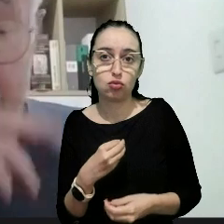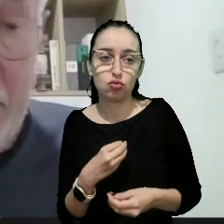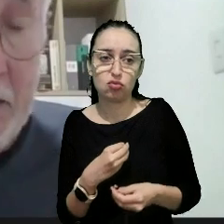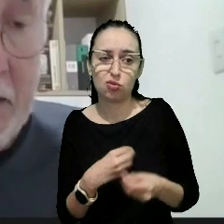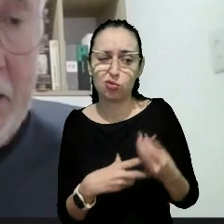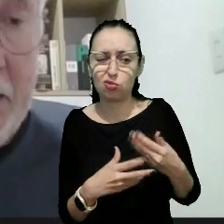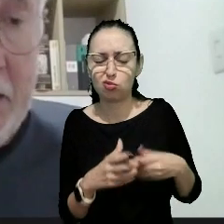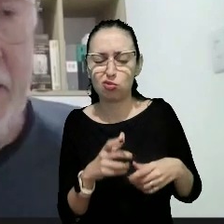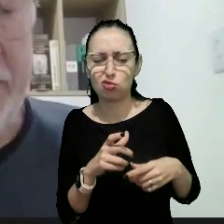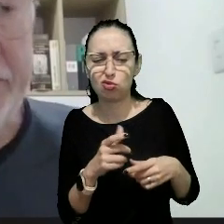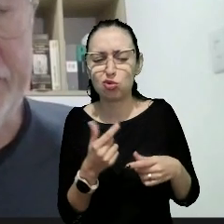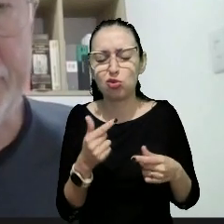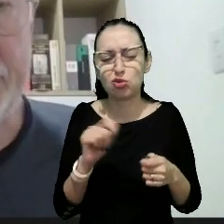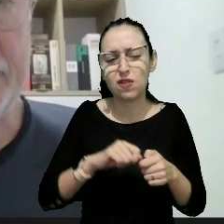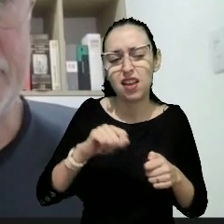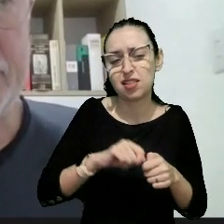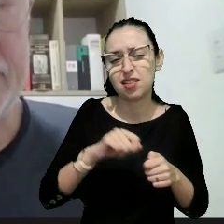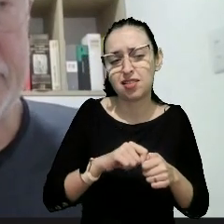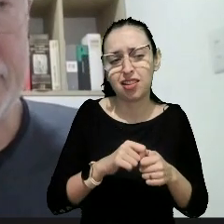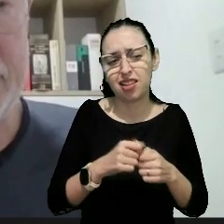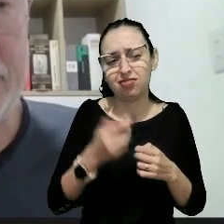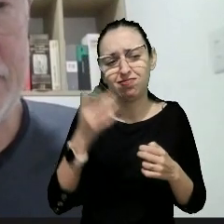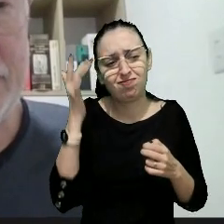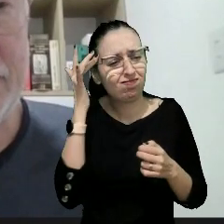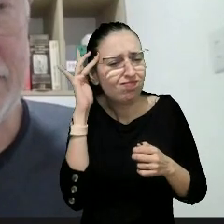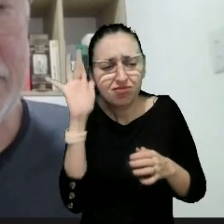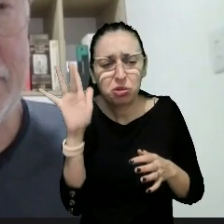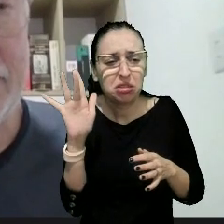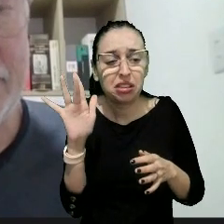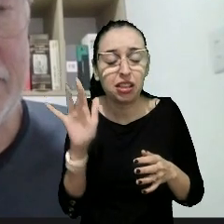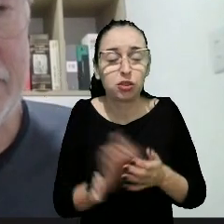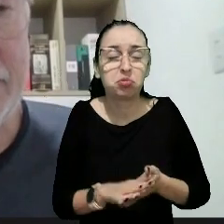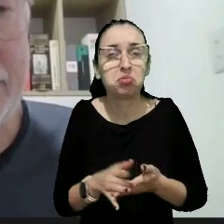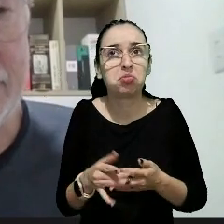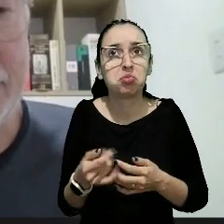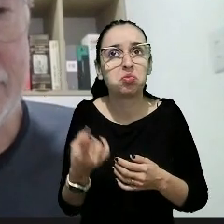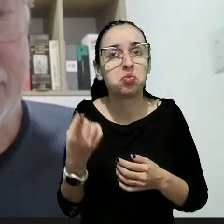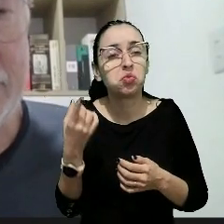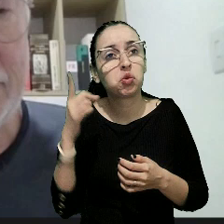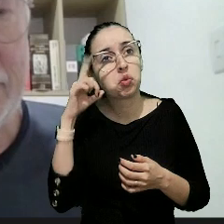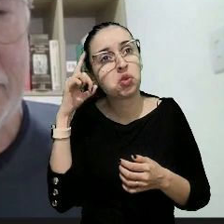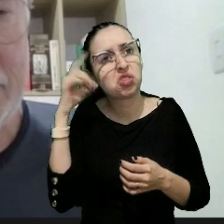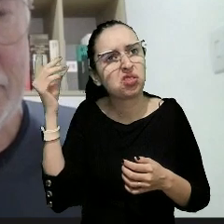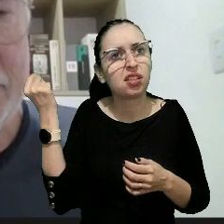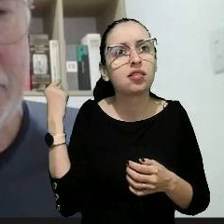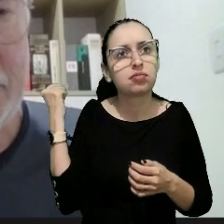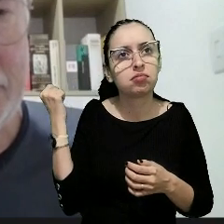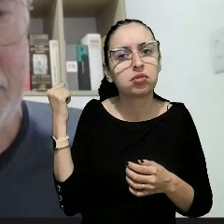nos meus filhos uns comportamentos assim que não fazem muito sentido.